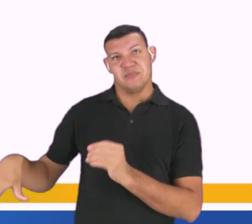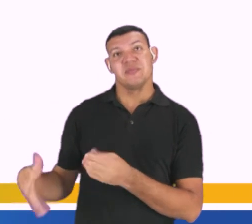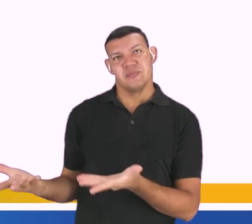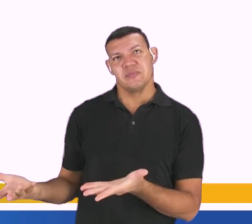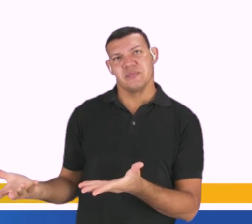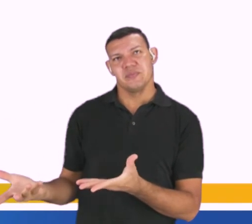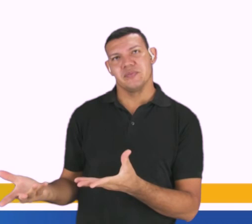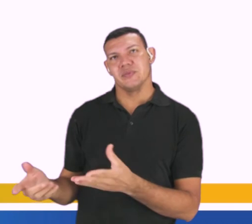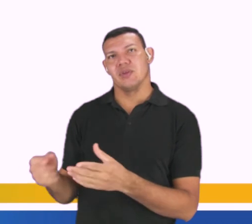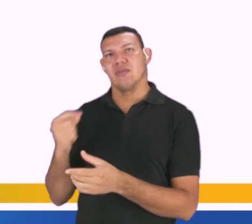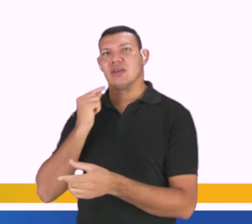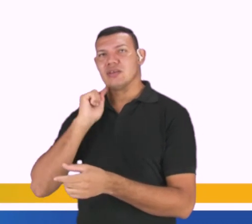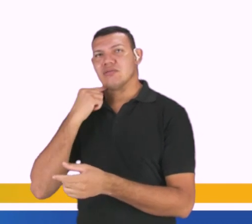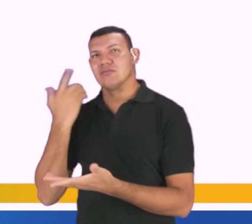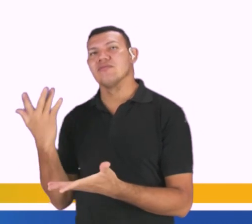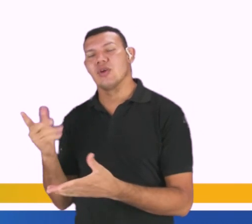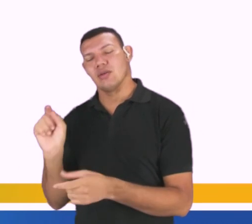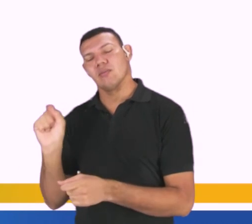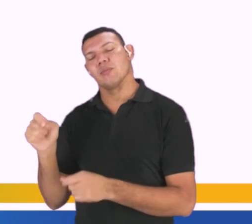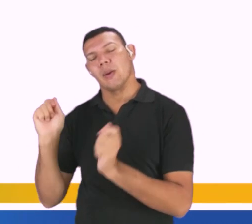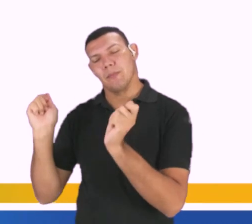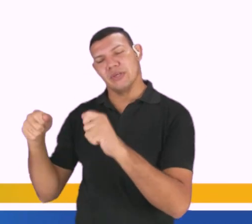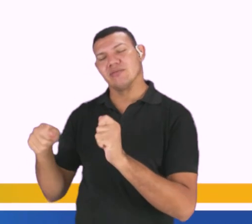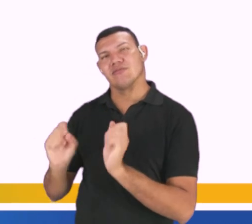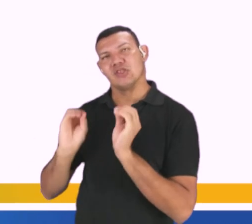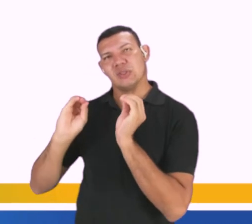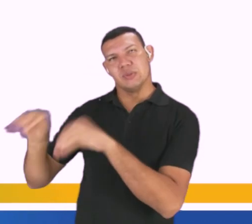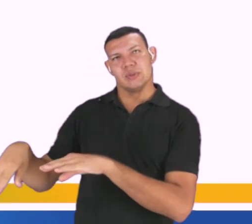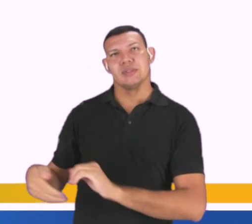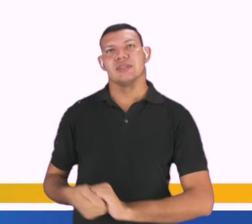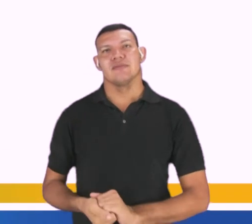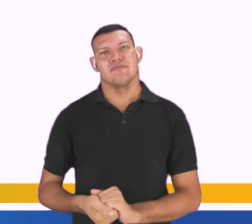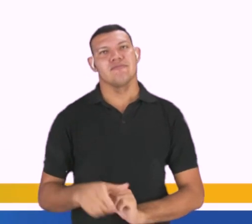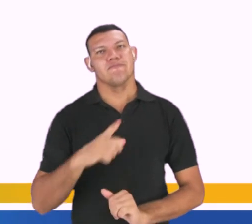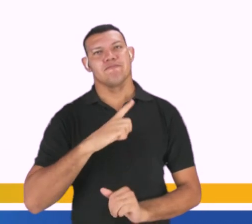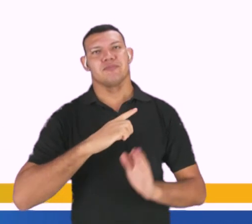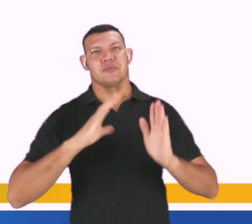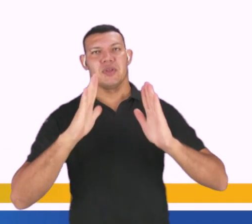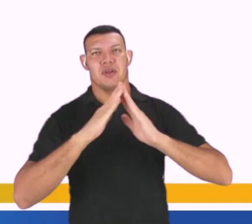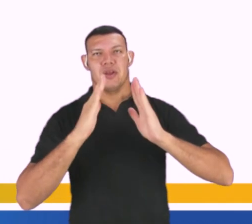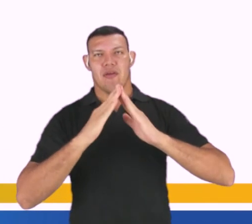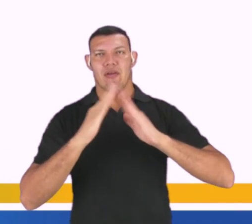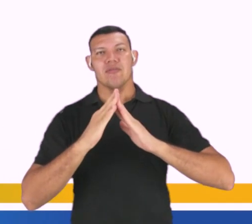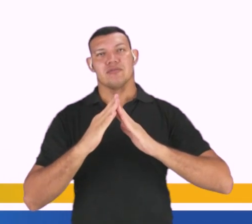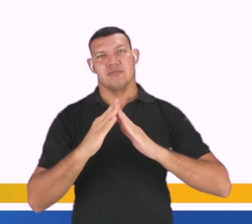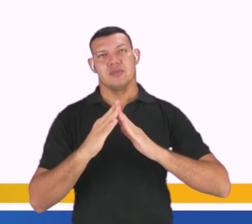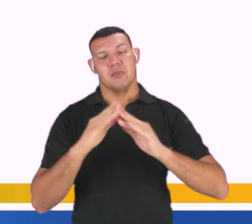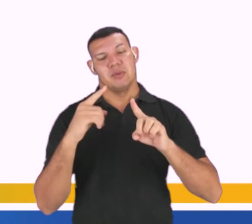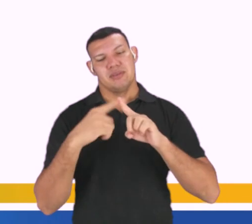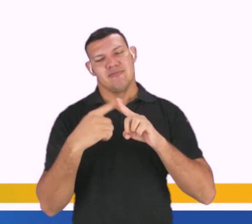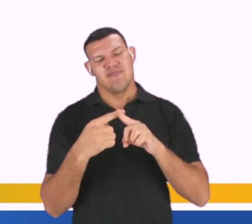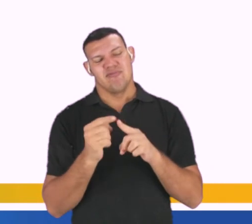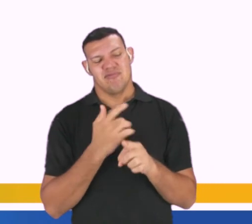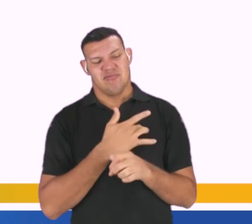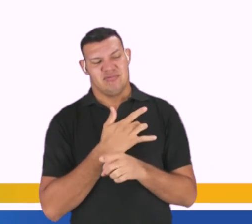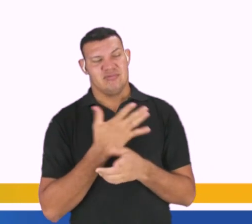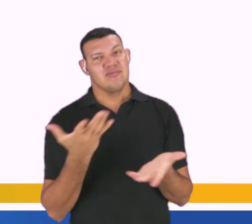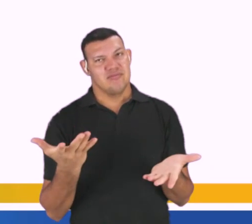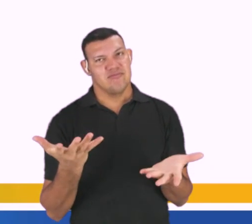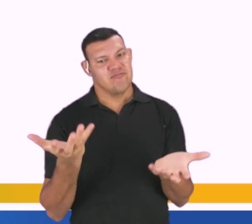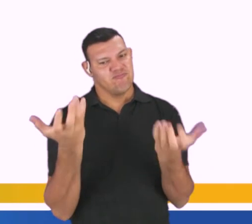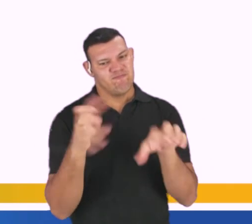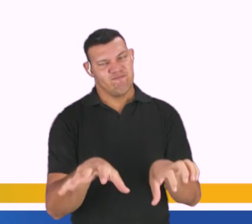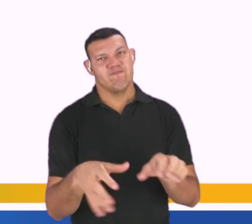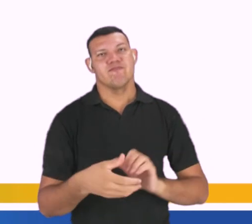lixeiras, e quem ainda não descartou com certeza tem esse lixo eletrônico em casa guardado com pena de jogar fora. Então, resíduo